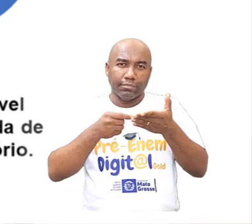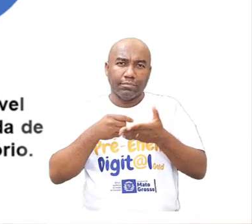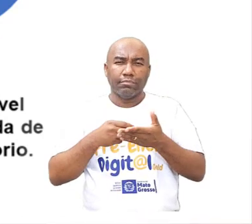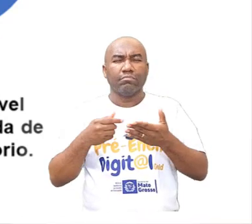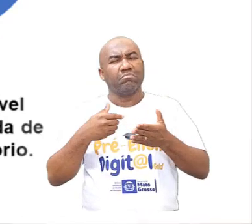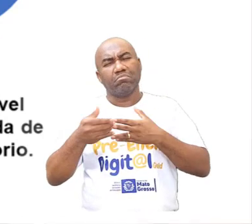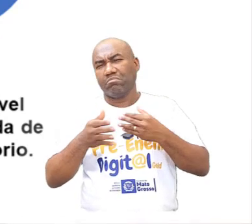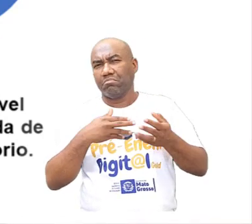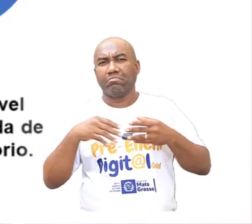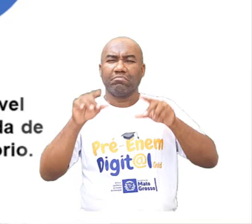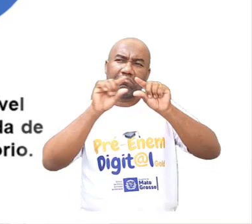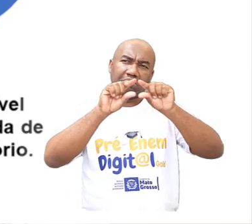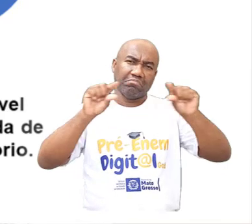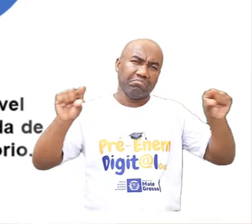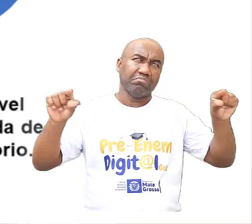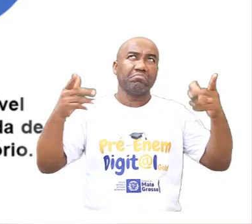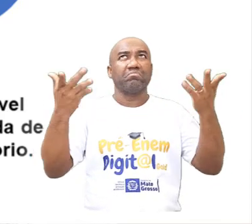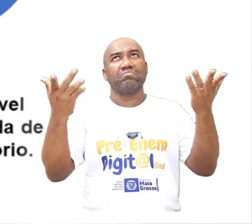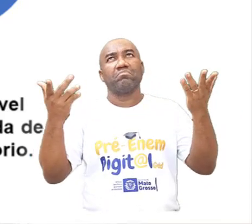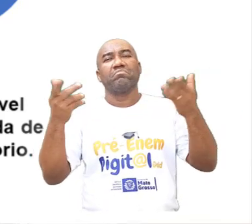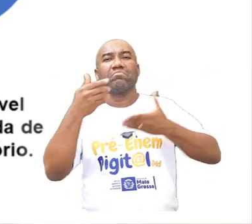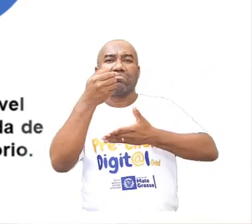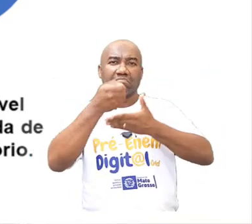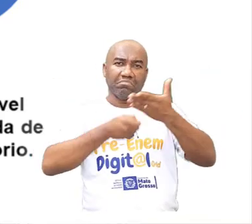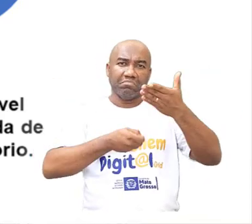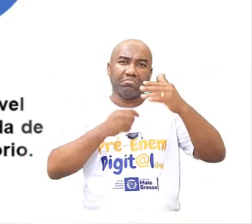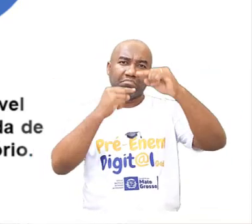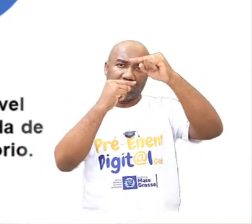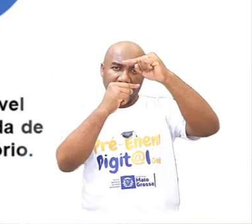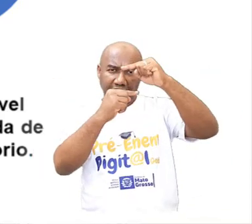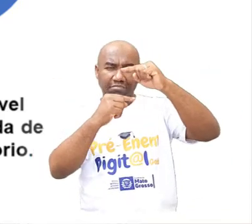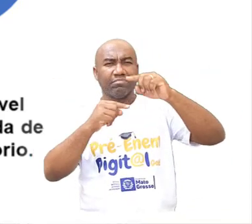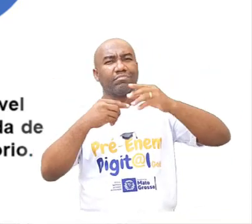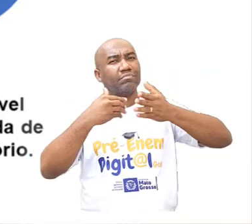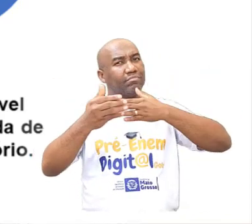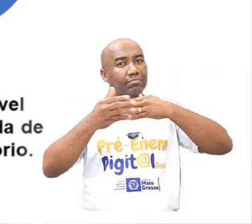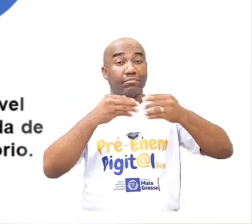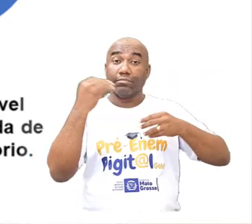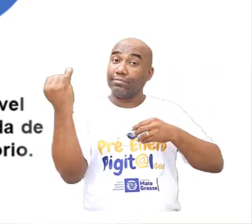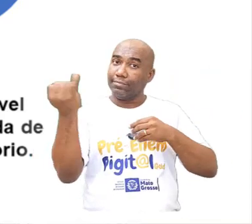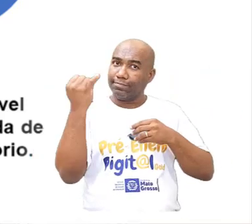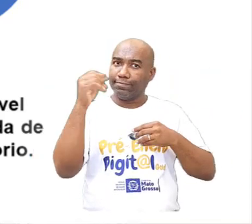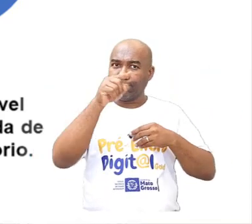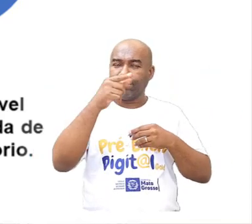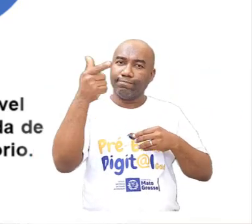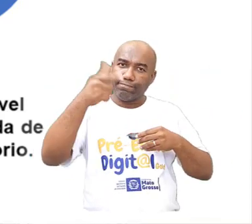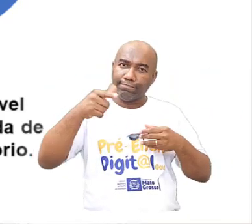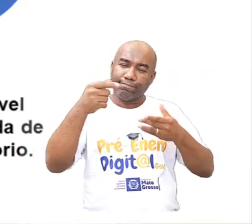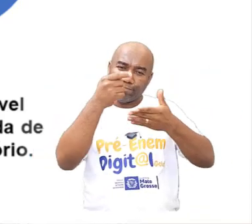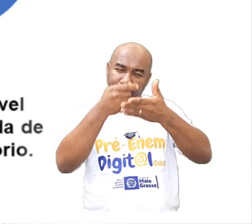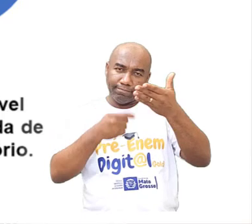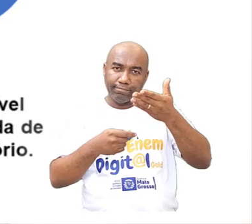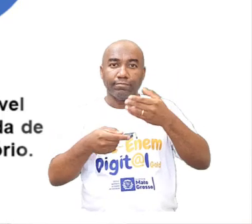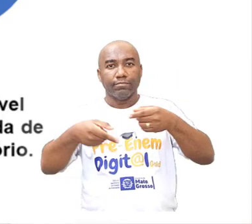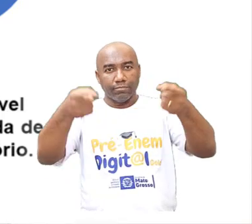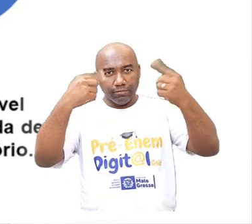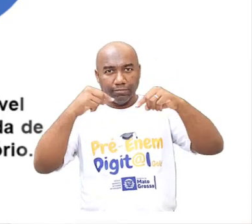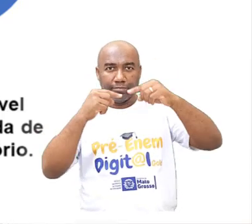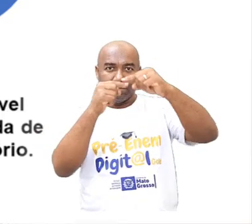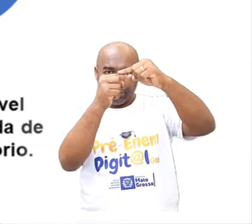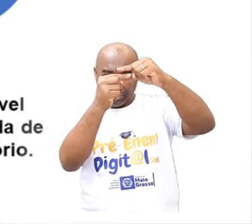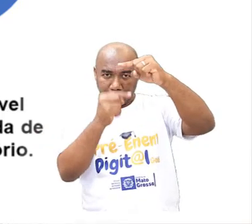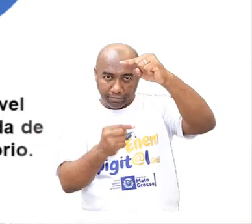retomada do tema. Pode ser uma frase de efeito, pode reescrever um trechinho do tema, mas isso é muito importante.